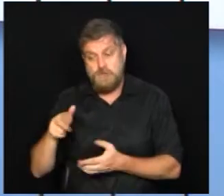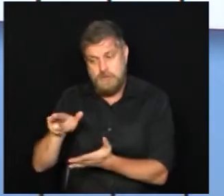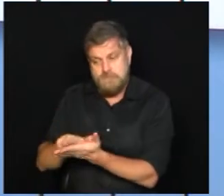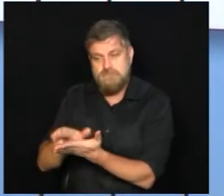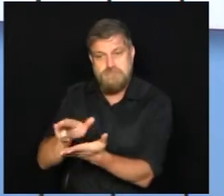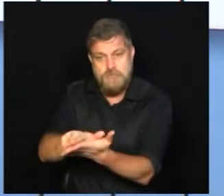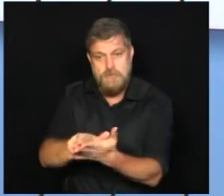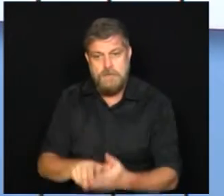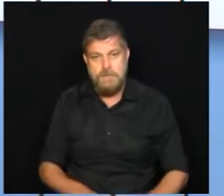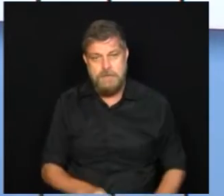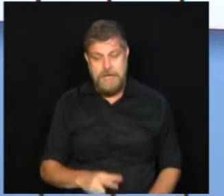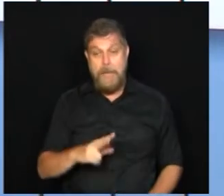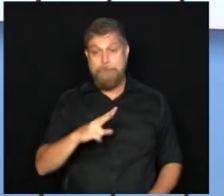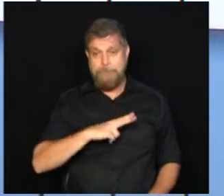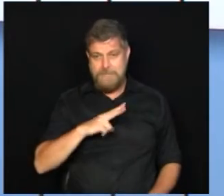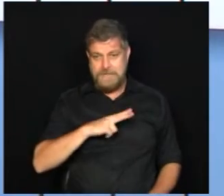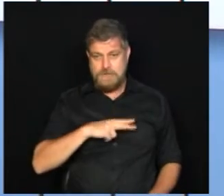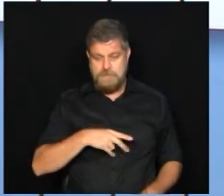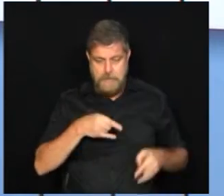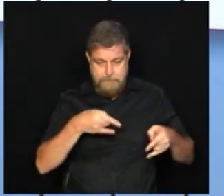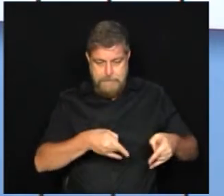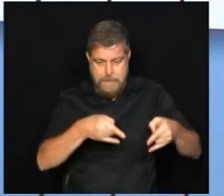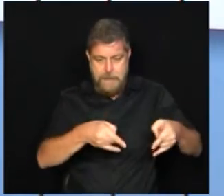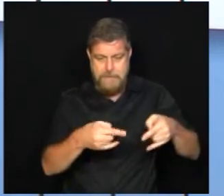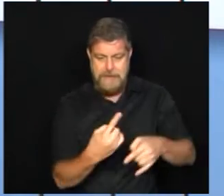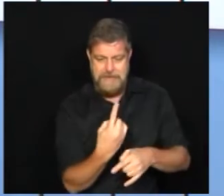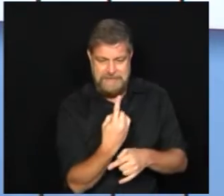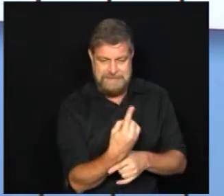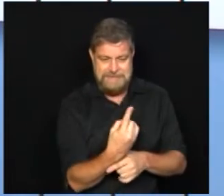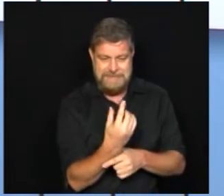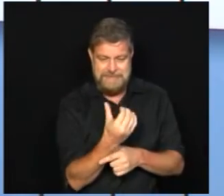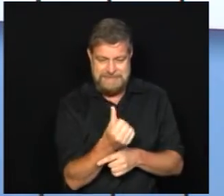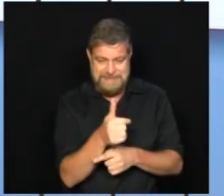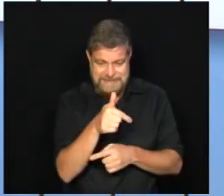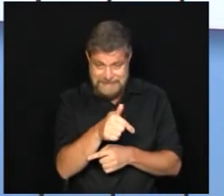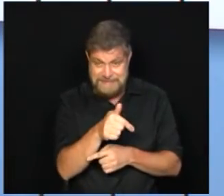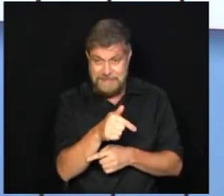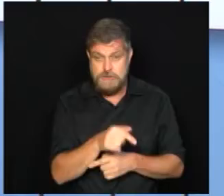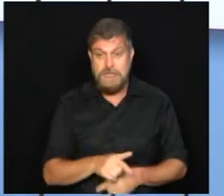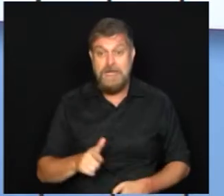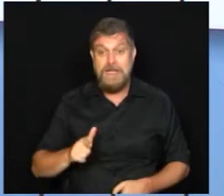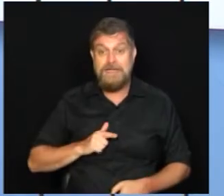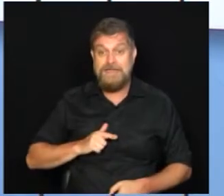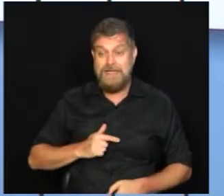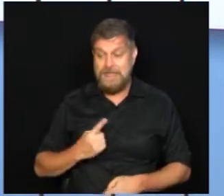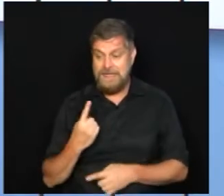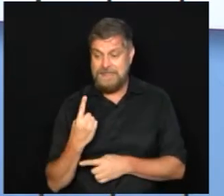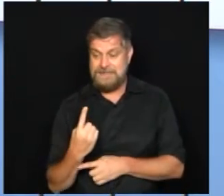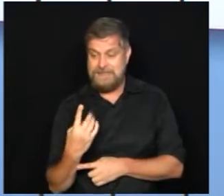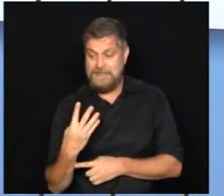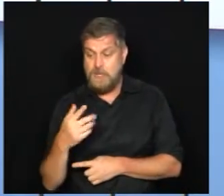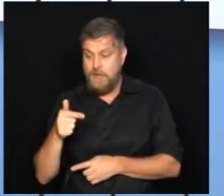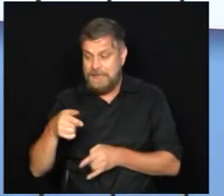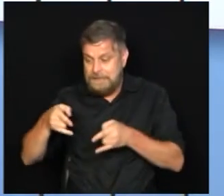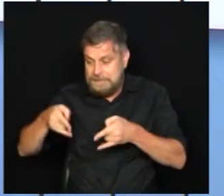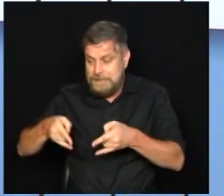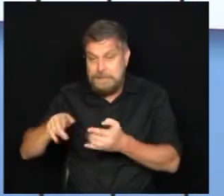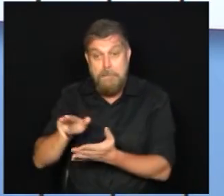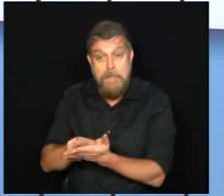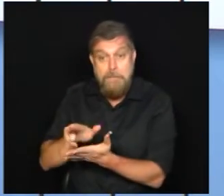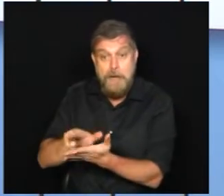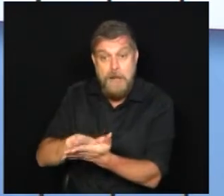ocupados e na rede particular 167 leitos disponíveis 147